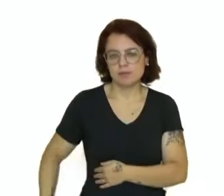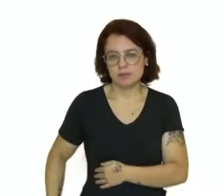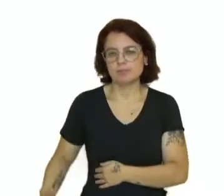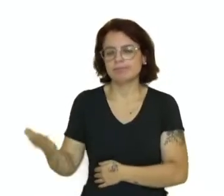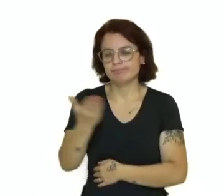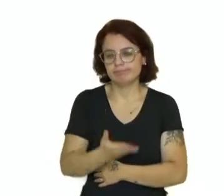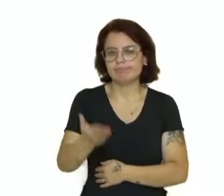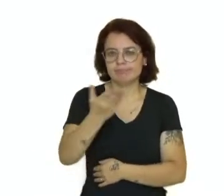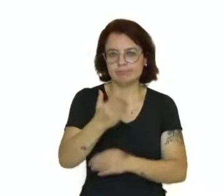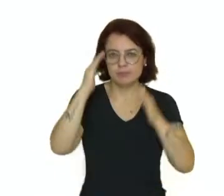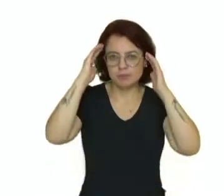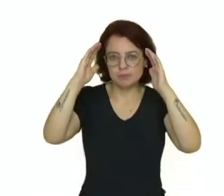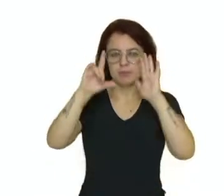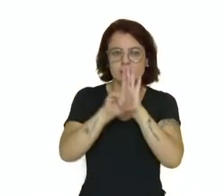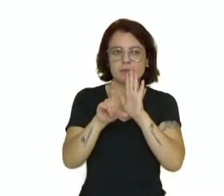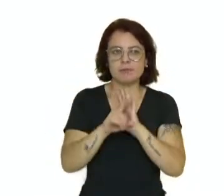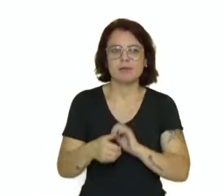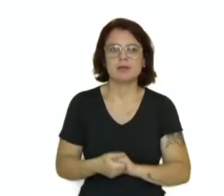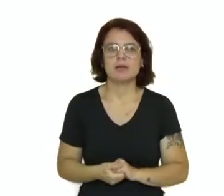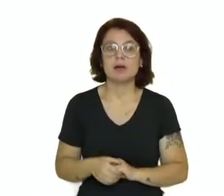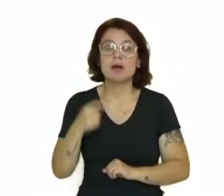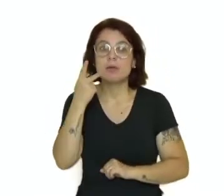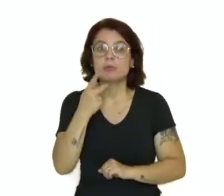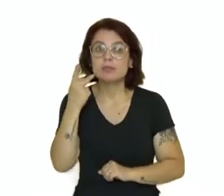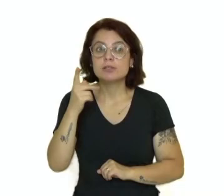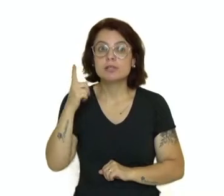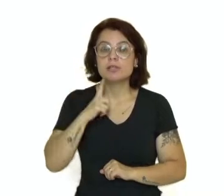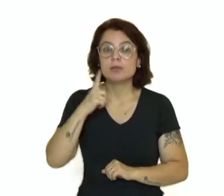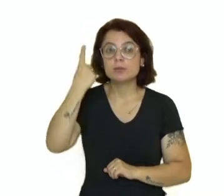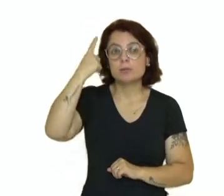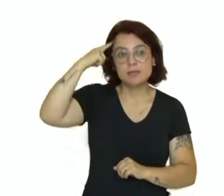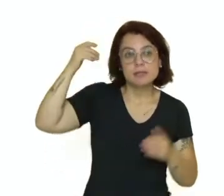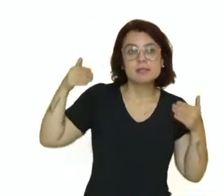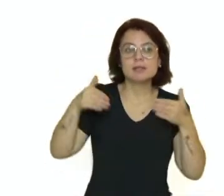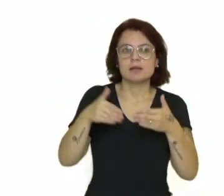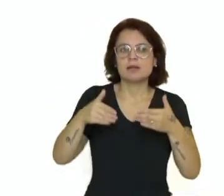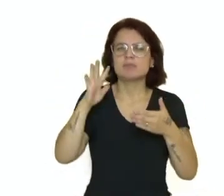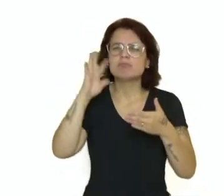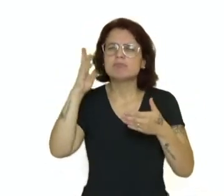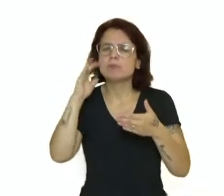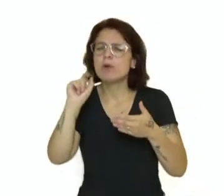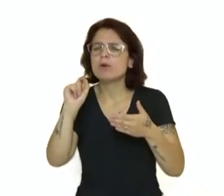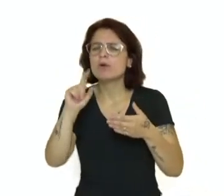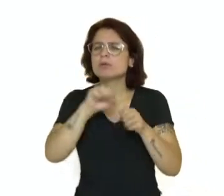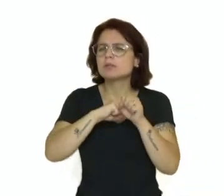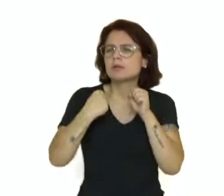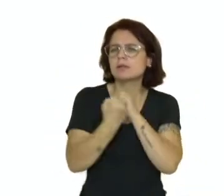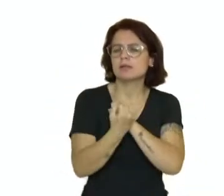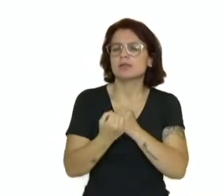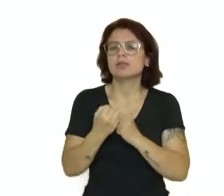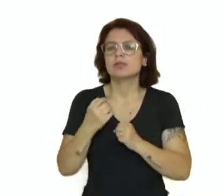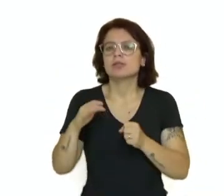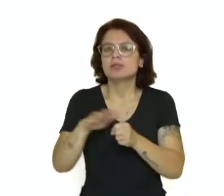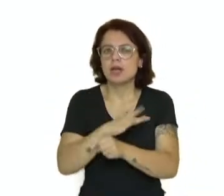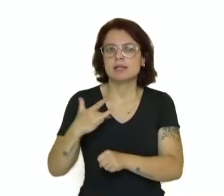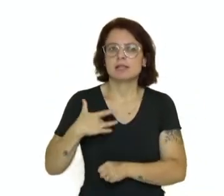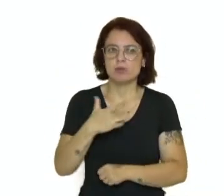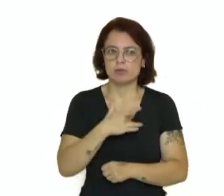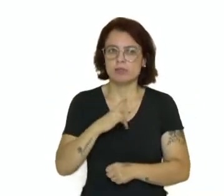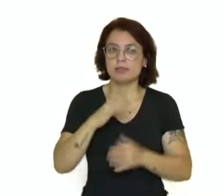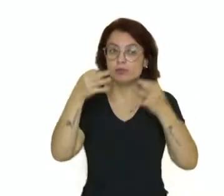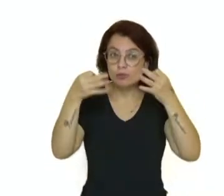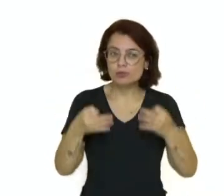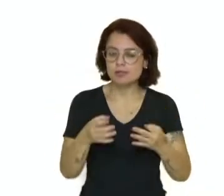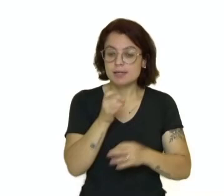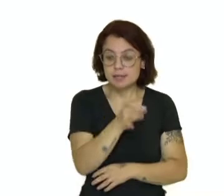as leis. A política em Platão é idealizada, pois ele imagina uma sociedade saudável e justa em que